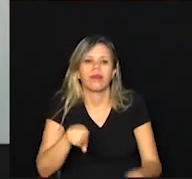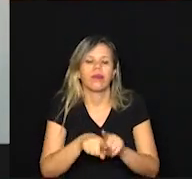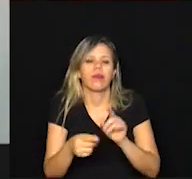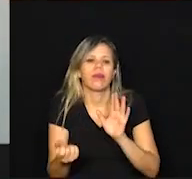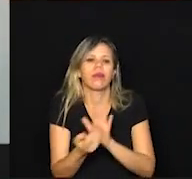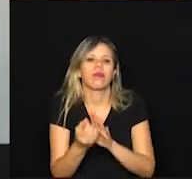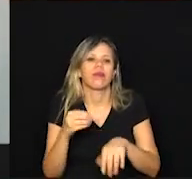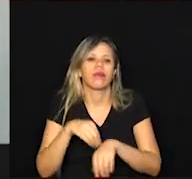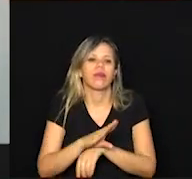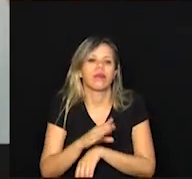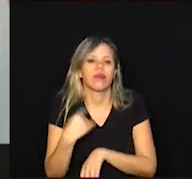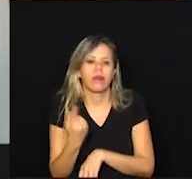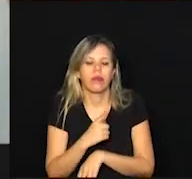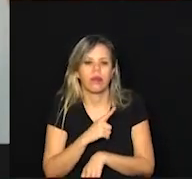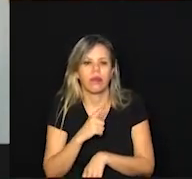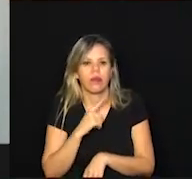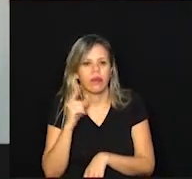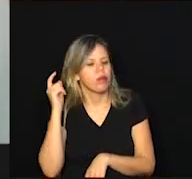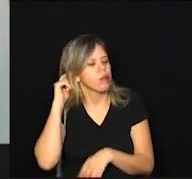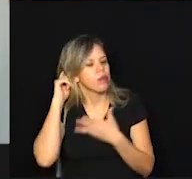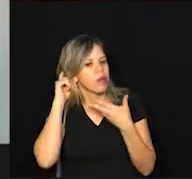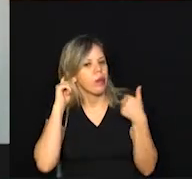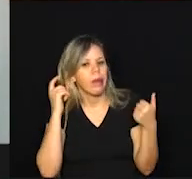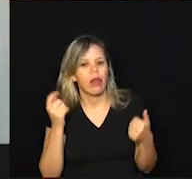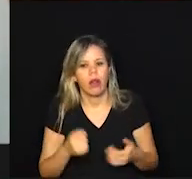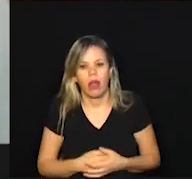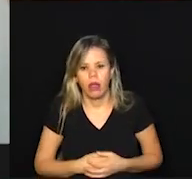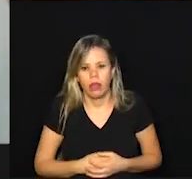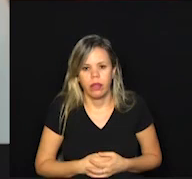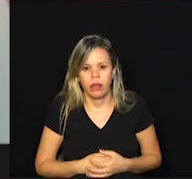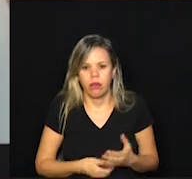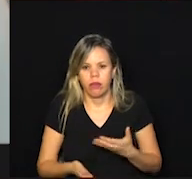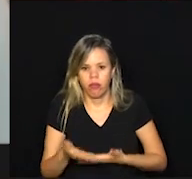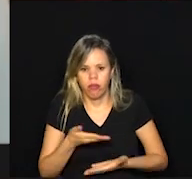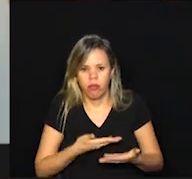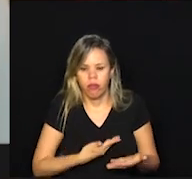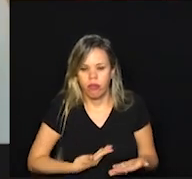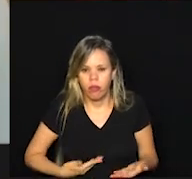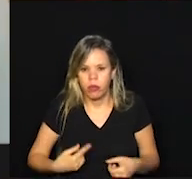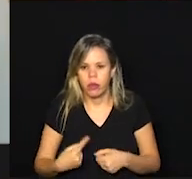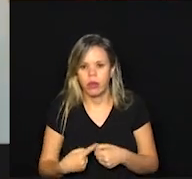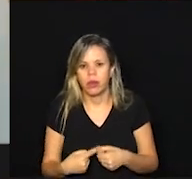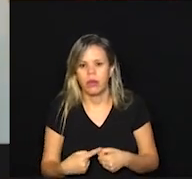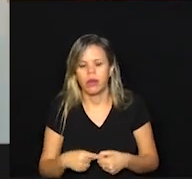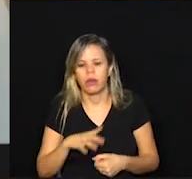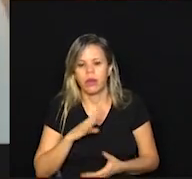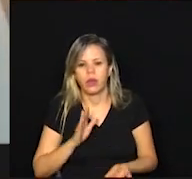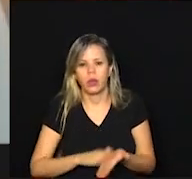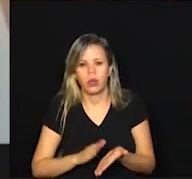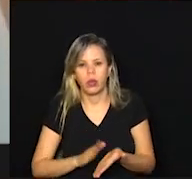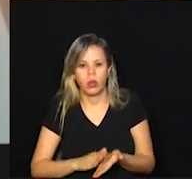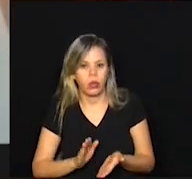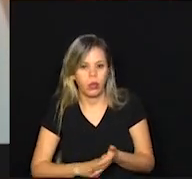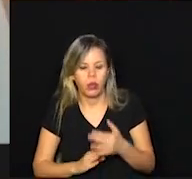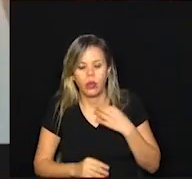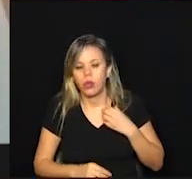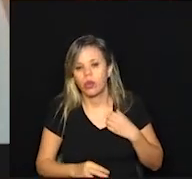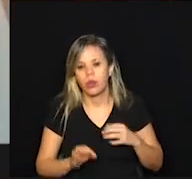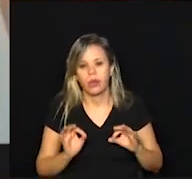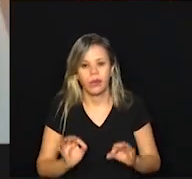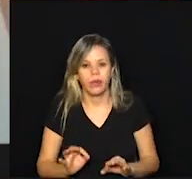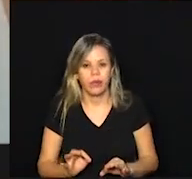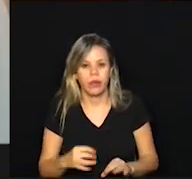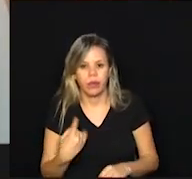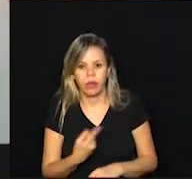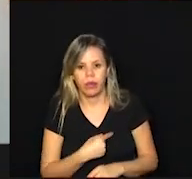registrado porque a gente vai ter que melhorar esse esse relacionamento com o governo Municipal melhor não né cobrar uma postura correta